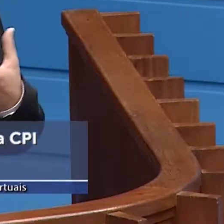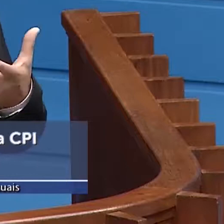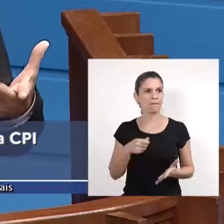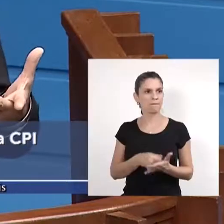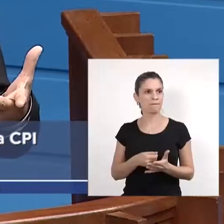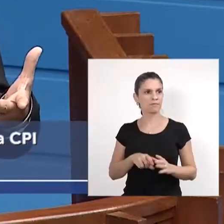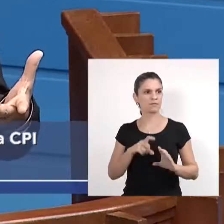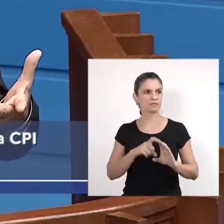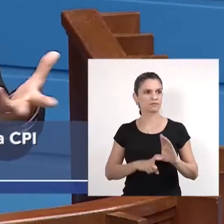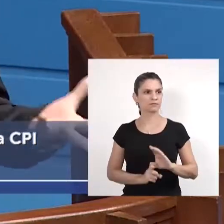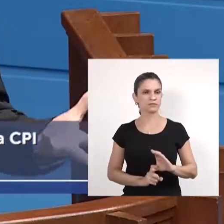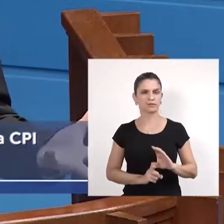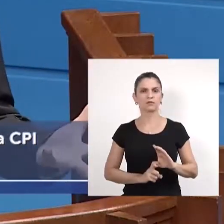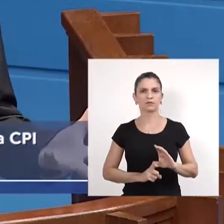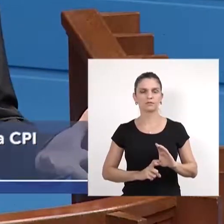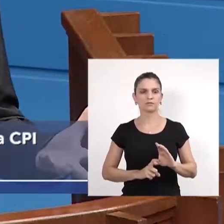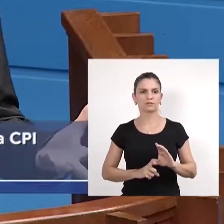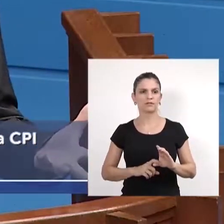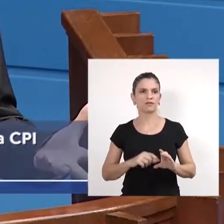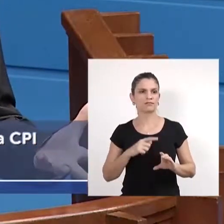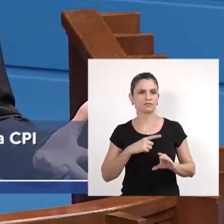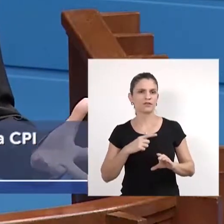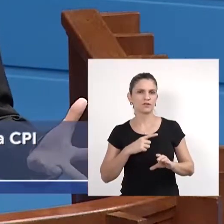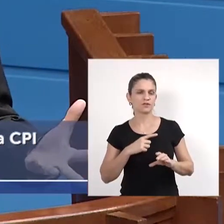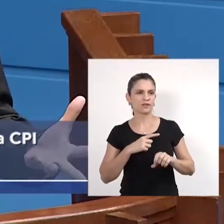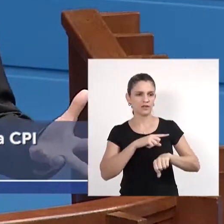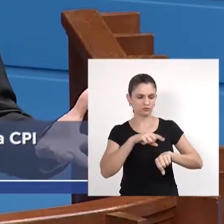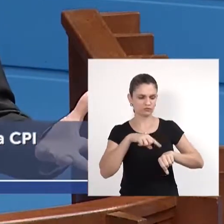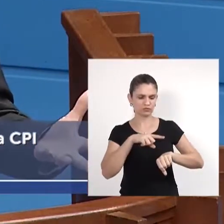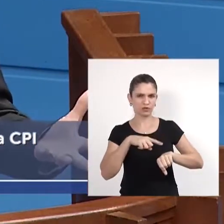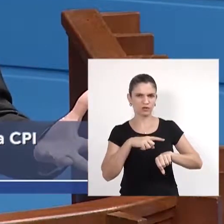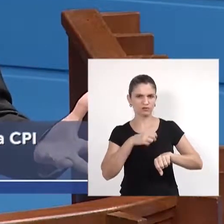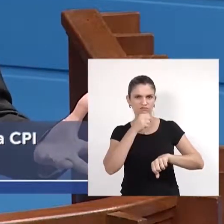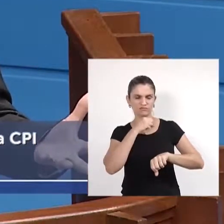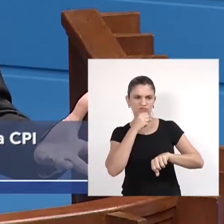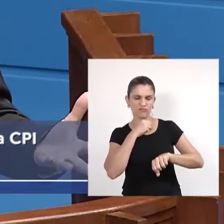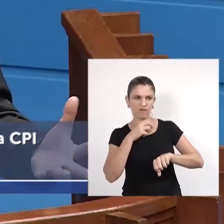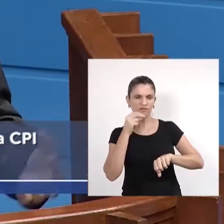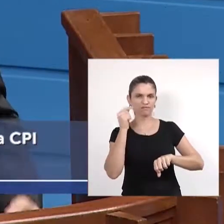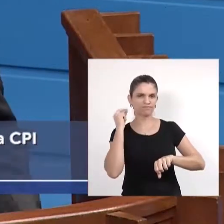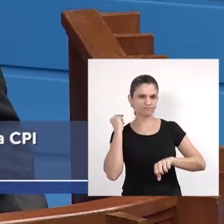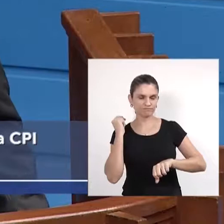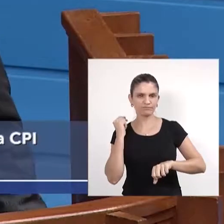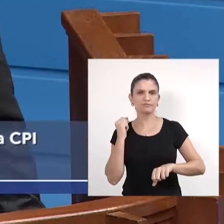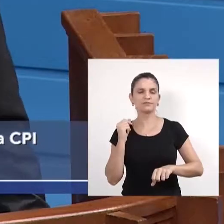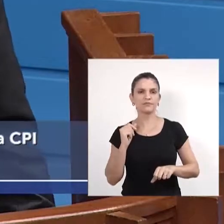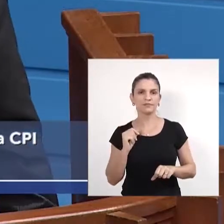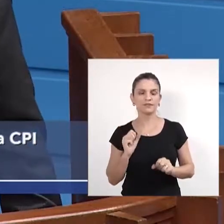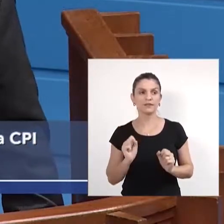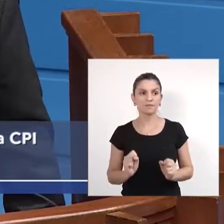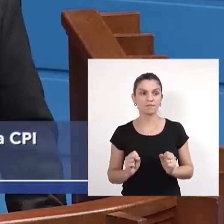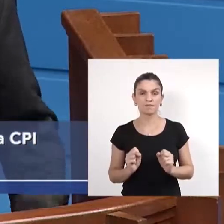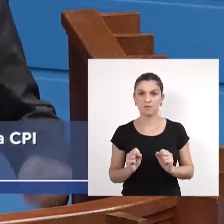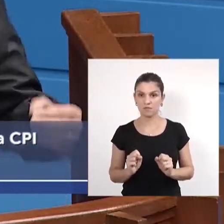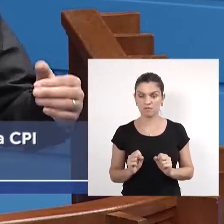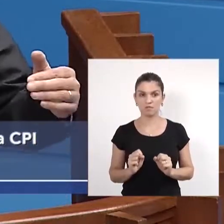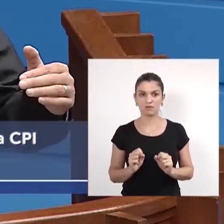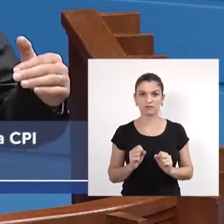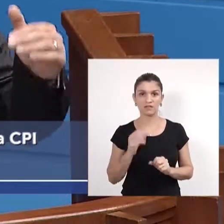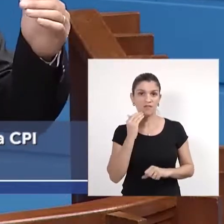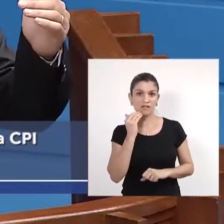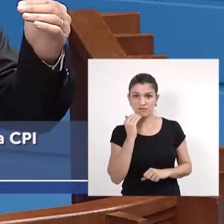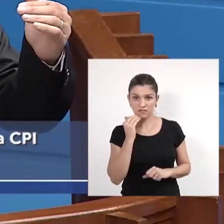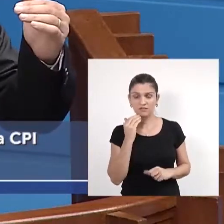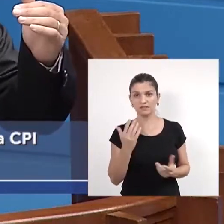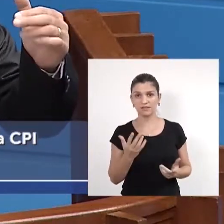Então, existem relógios que são analógicos ainda, que são relógios antigos, que podem ocorrer essas distorções. Por exemplo, quando